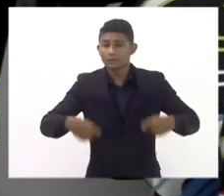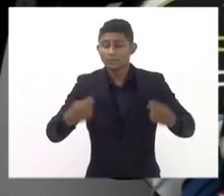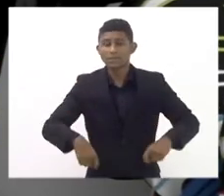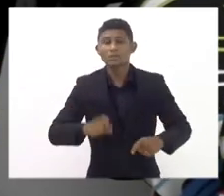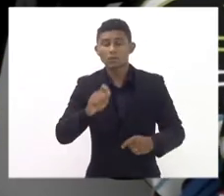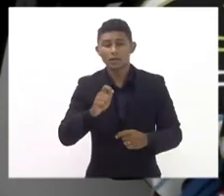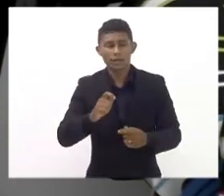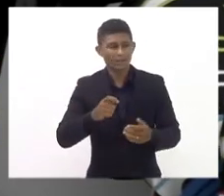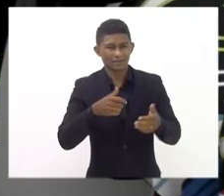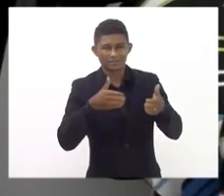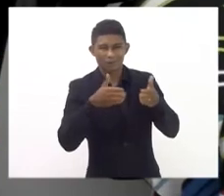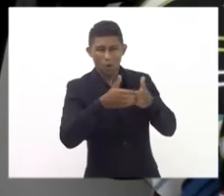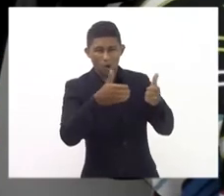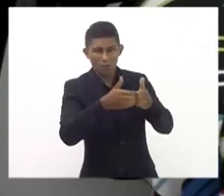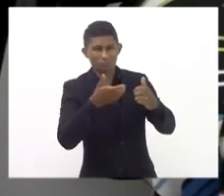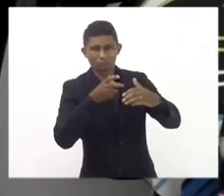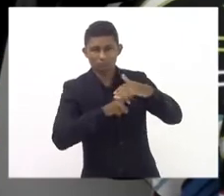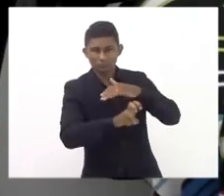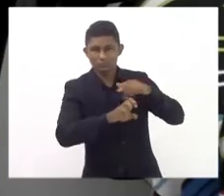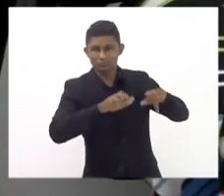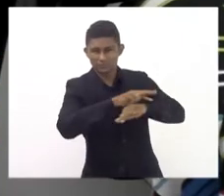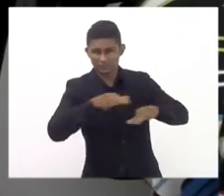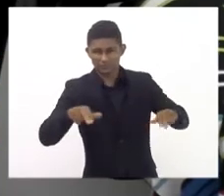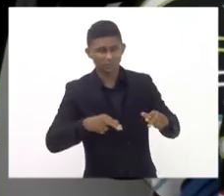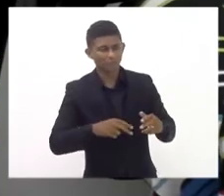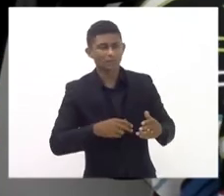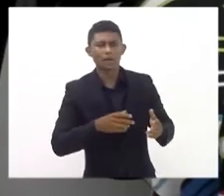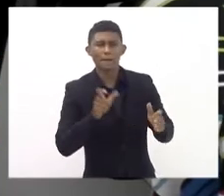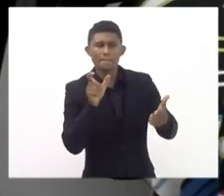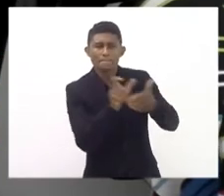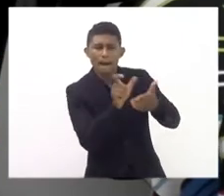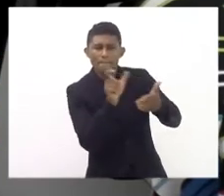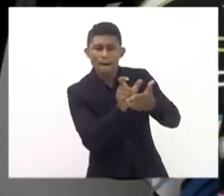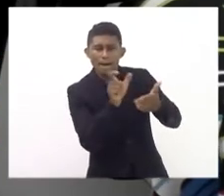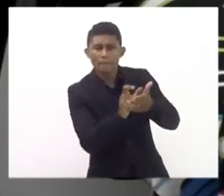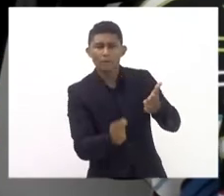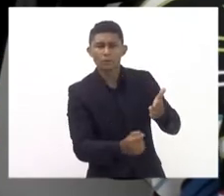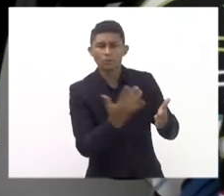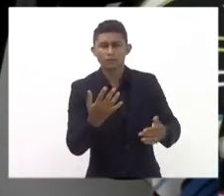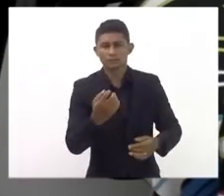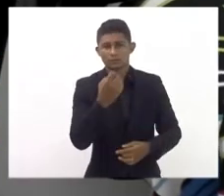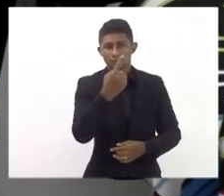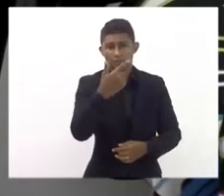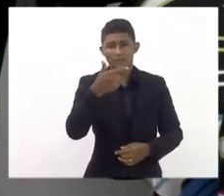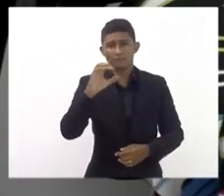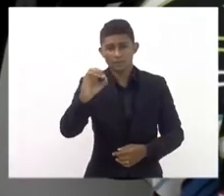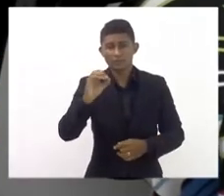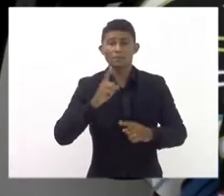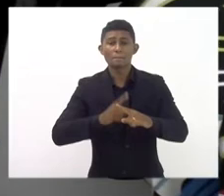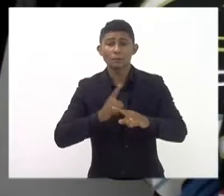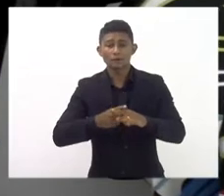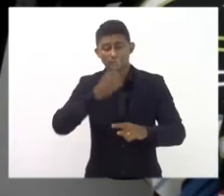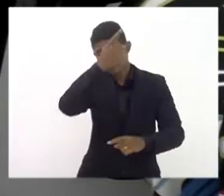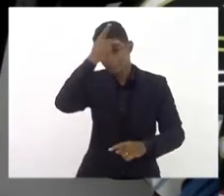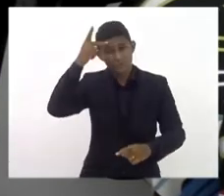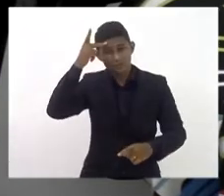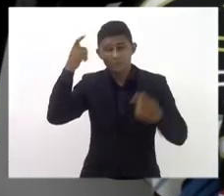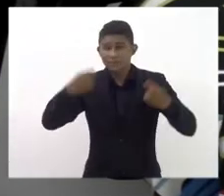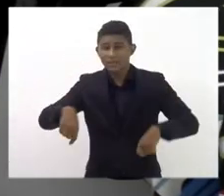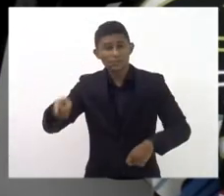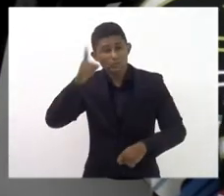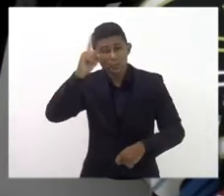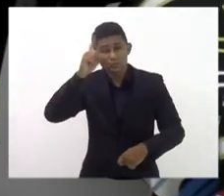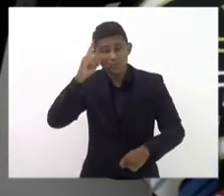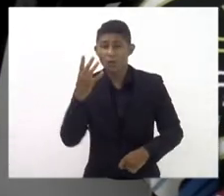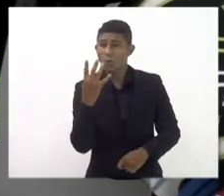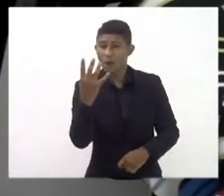passagens por mês, se a gente considerar essas pessoas precisam pegar 4 passagens ao dia e ser acessível também no trem, no metrô, bem